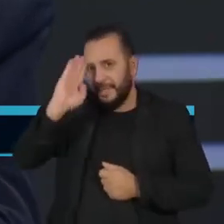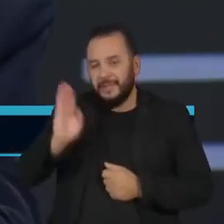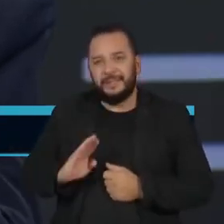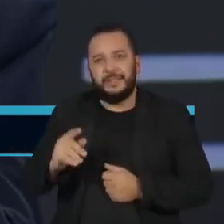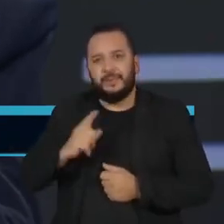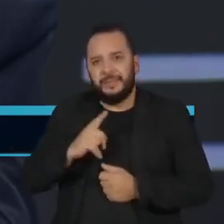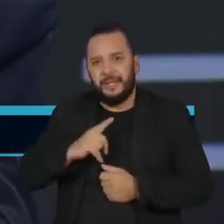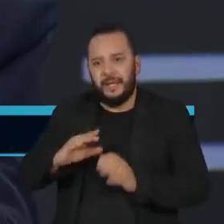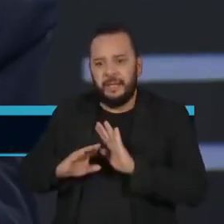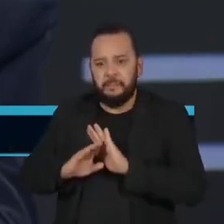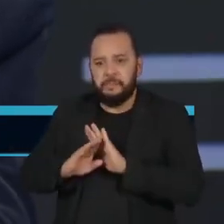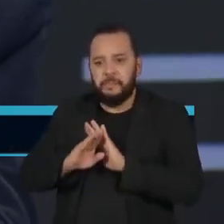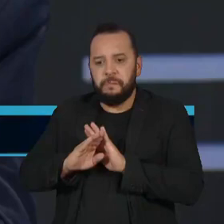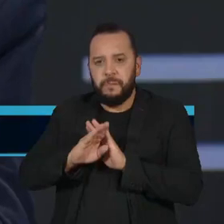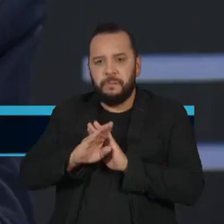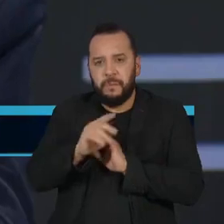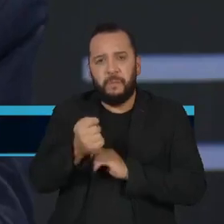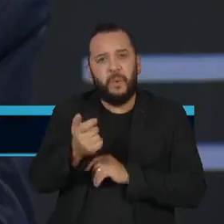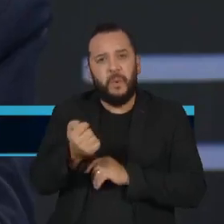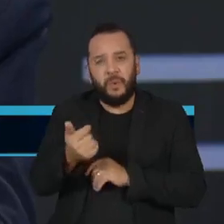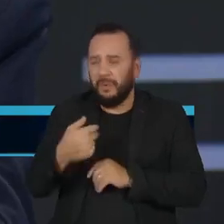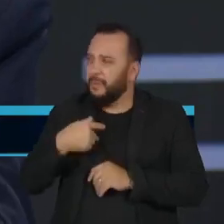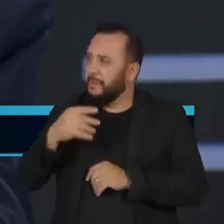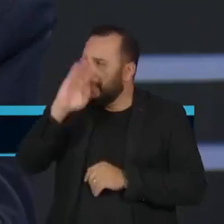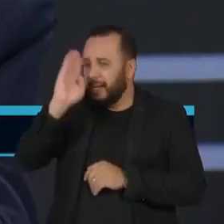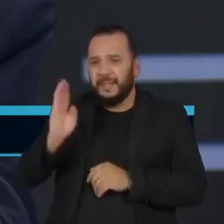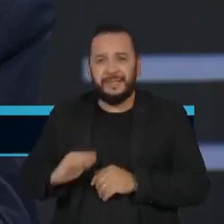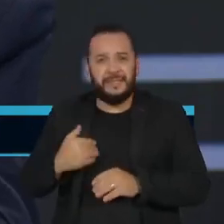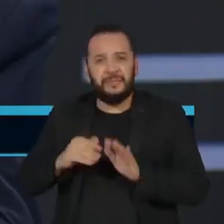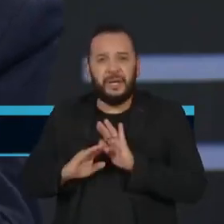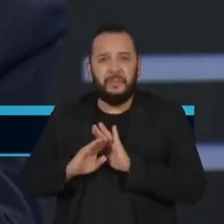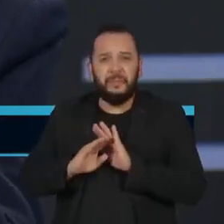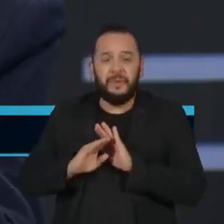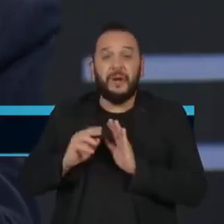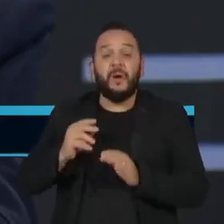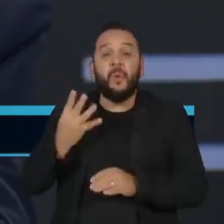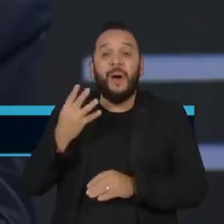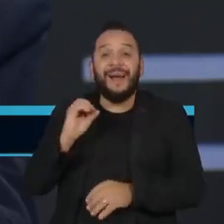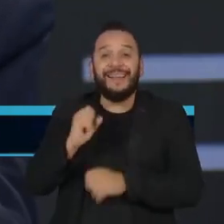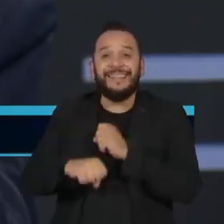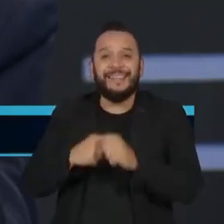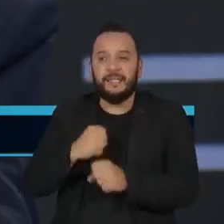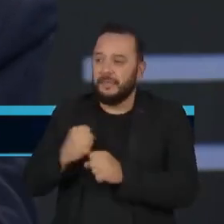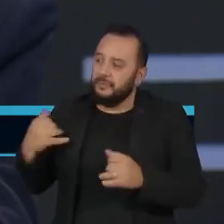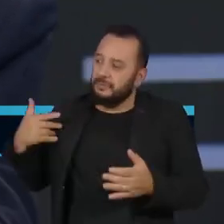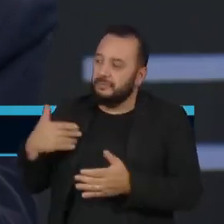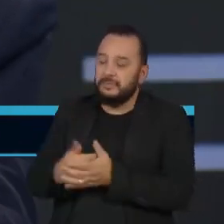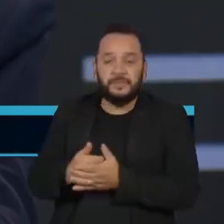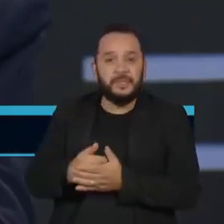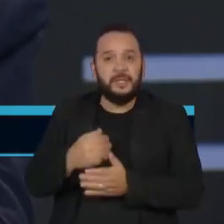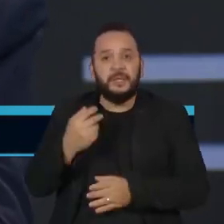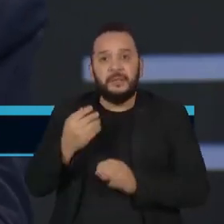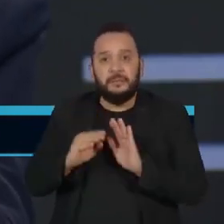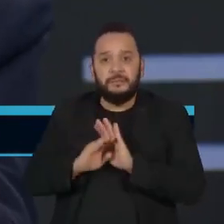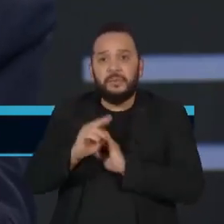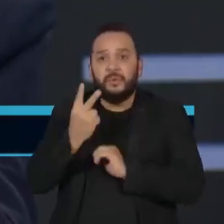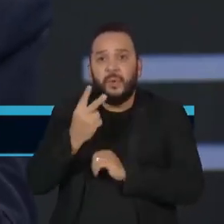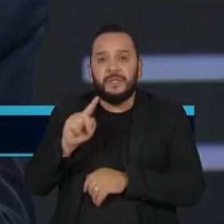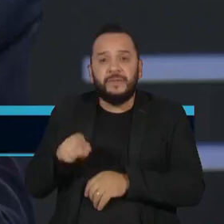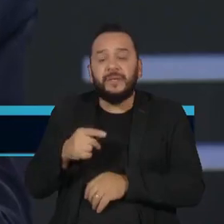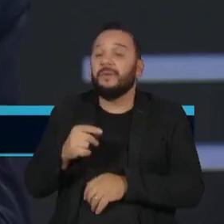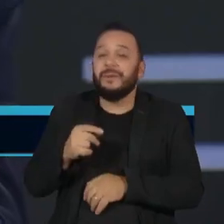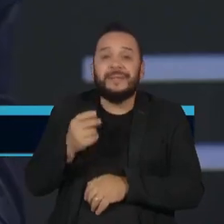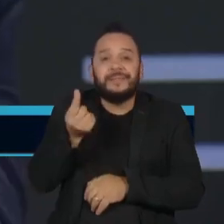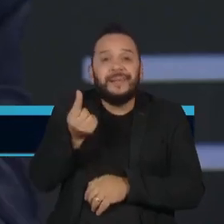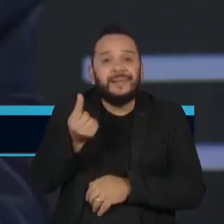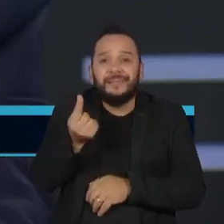menos, né? O Brasil, nos últimos 40 anos, cresceu em média 2,5% o PIB. A China, no mesmo período, cresceu